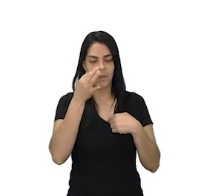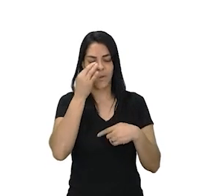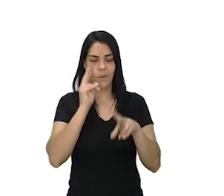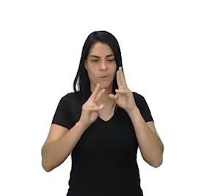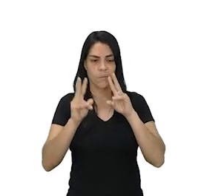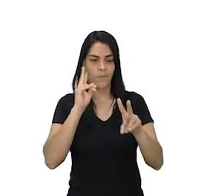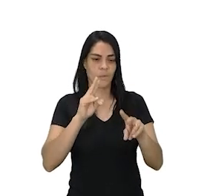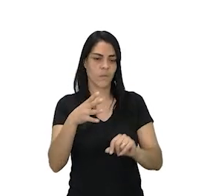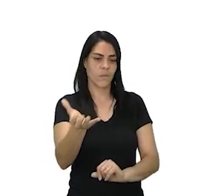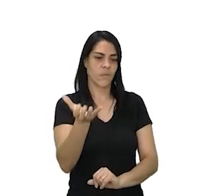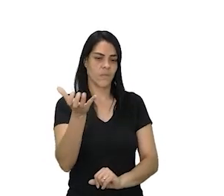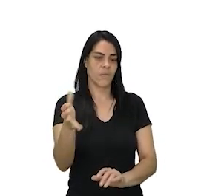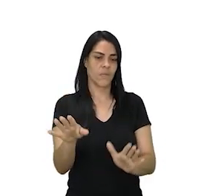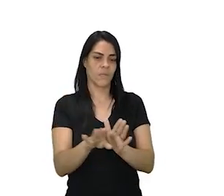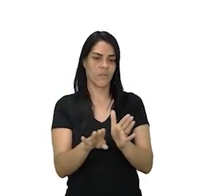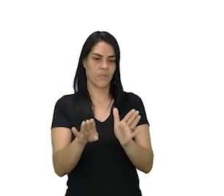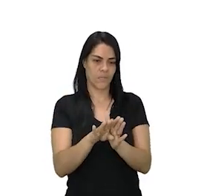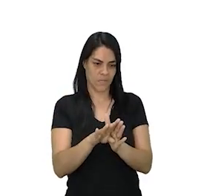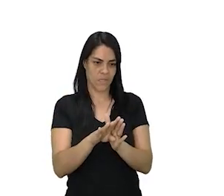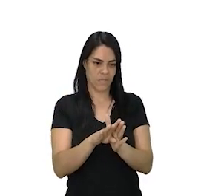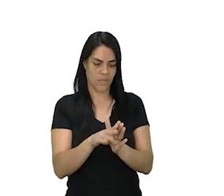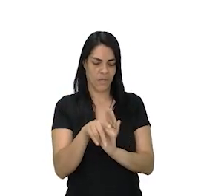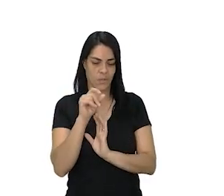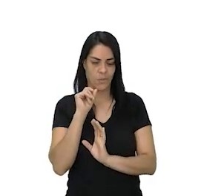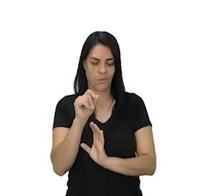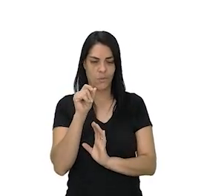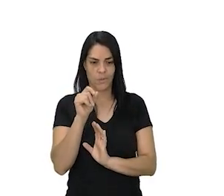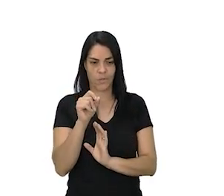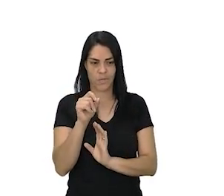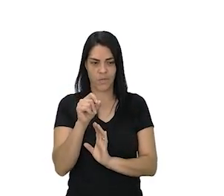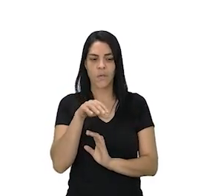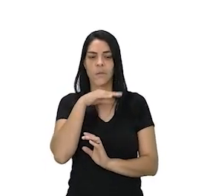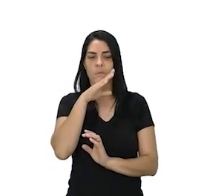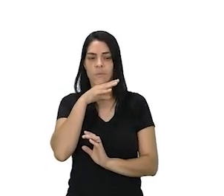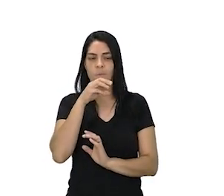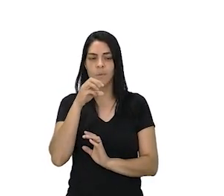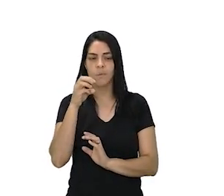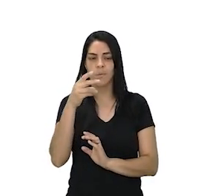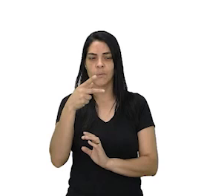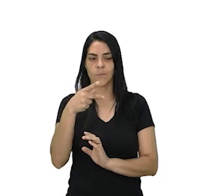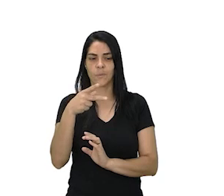observar, ele quer chegar no bicho preguiça. Bom, então eu posso pensar